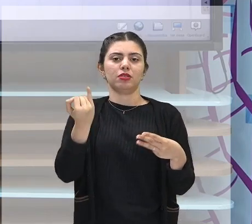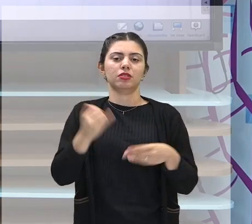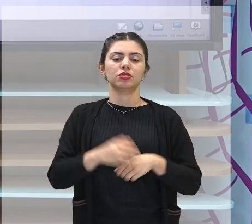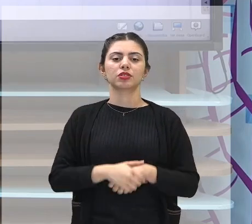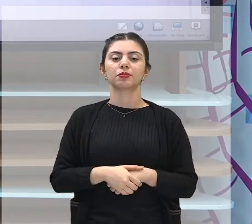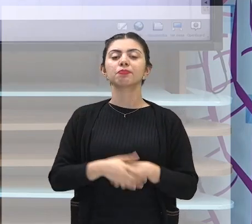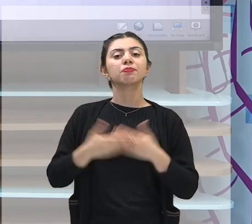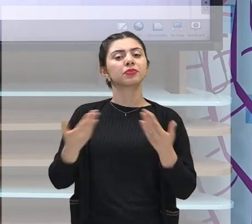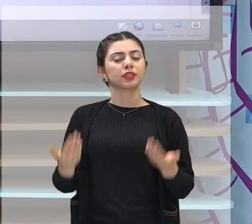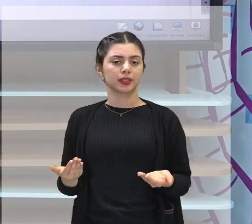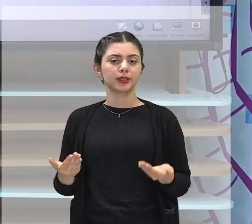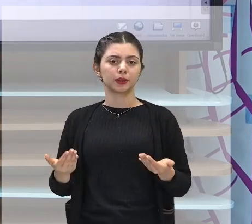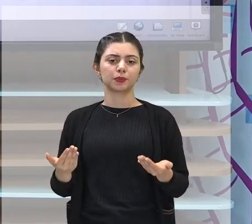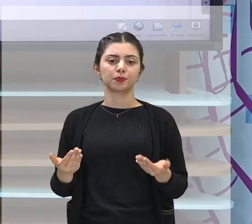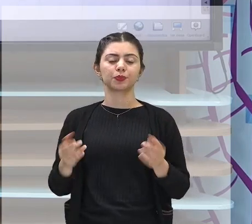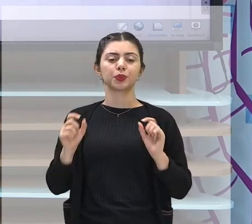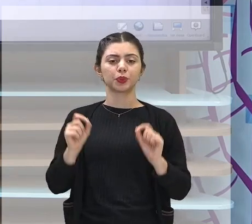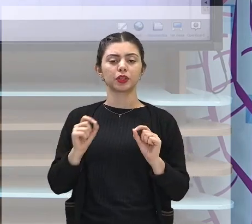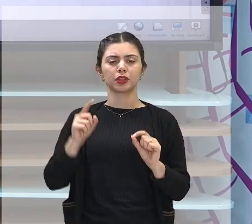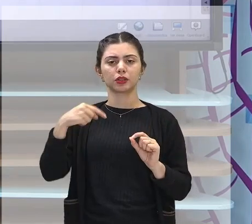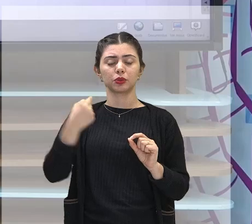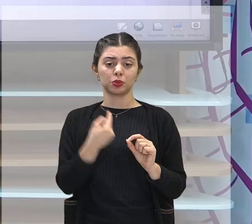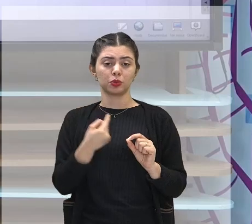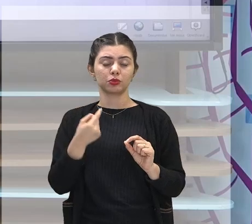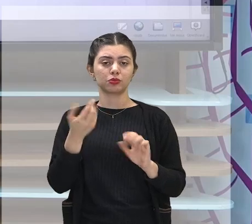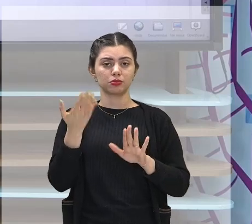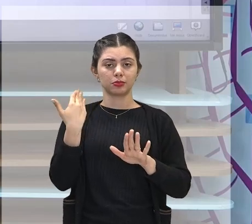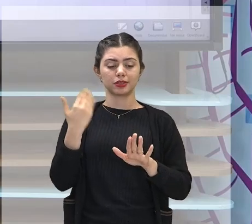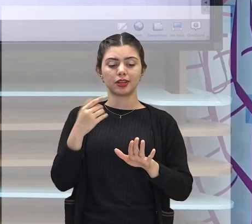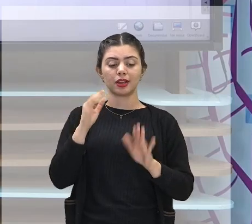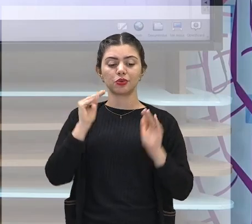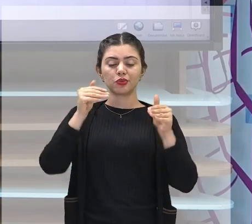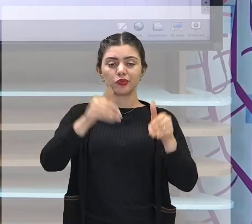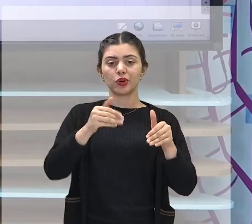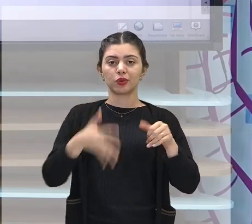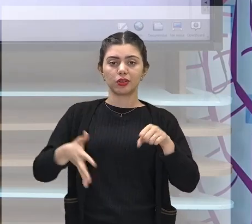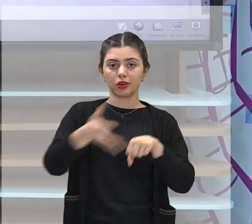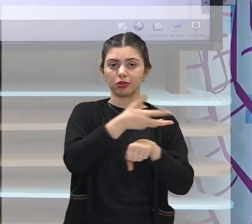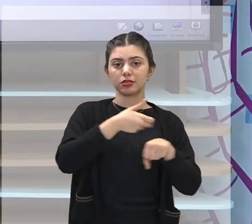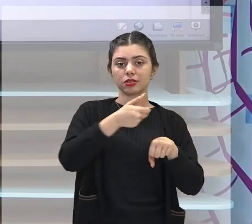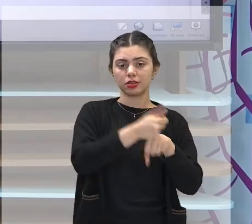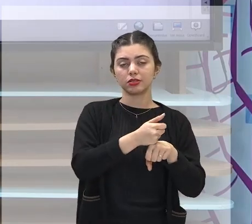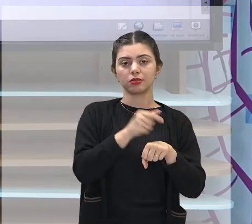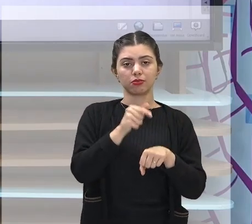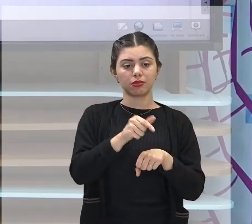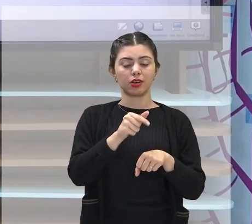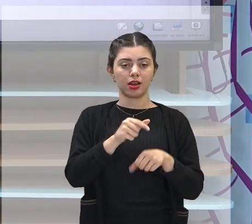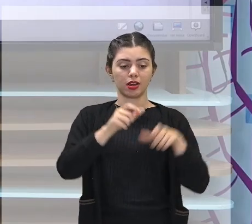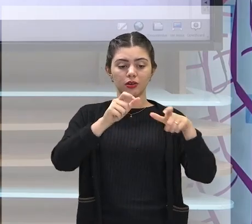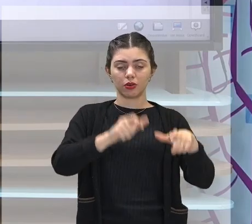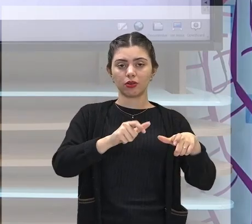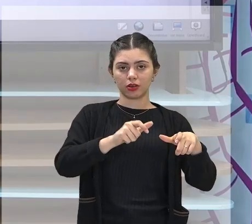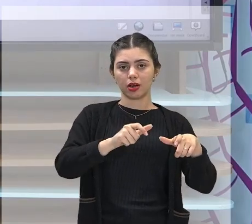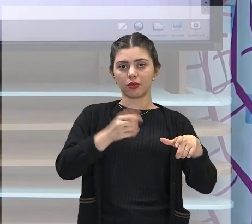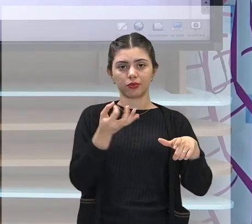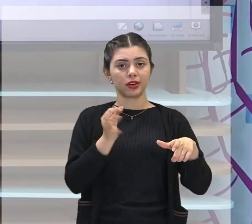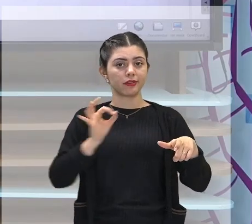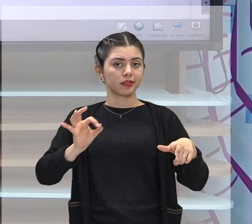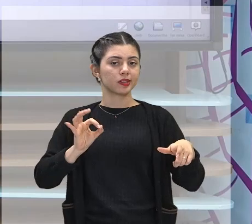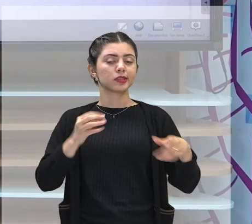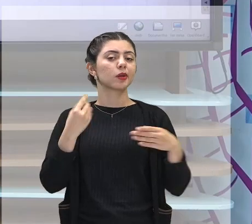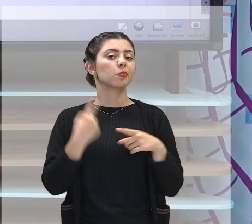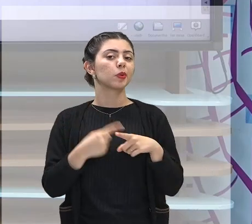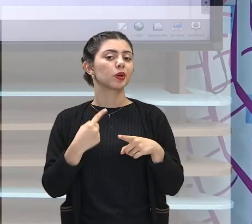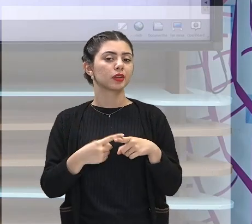sendo assim, o foco da colonização francesa nesta parte da ilha foi justamente